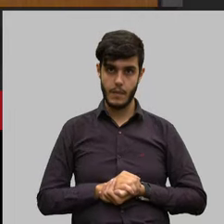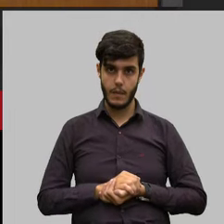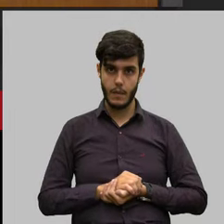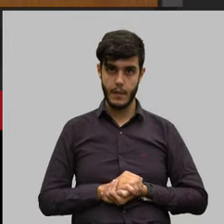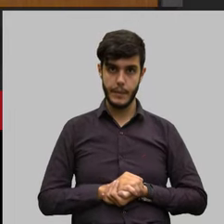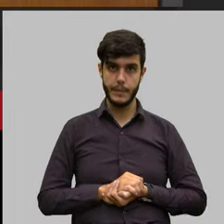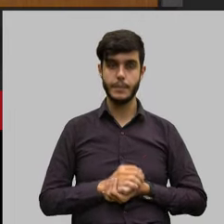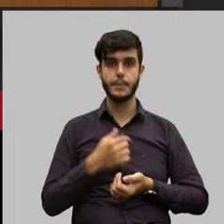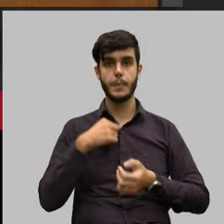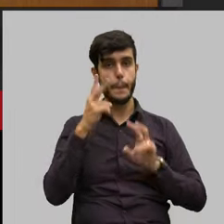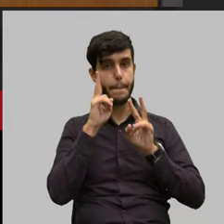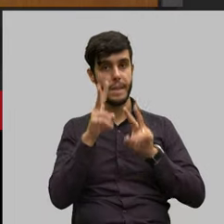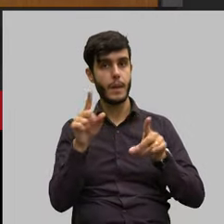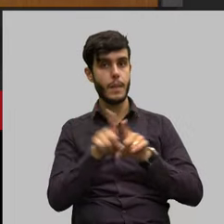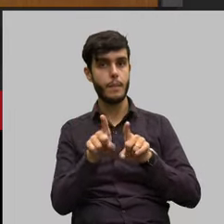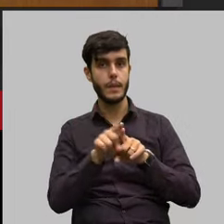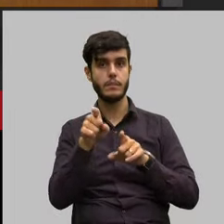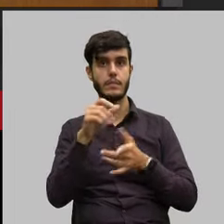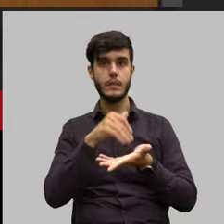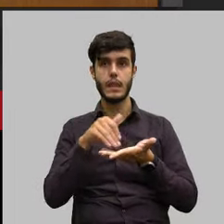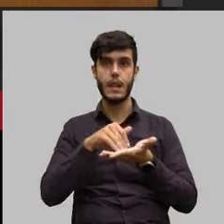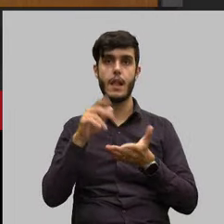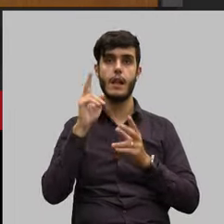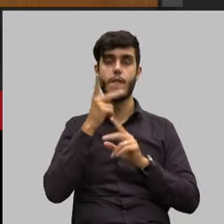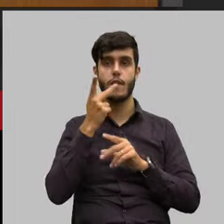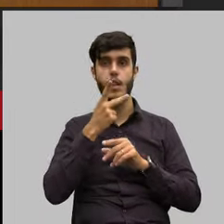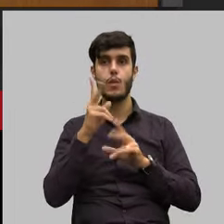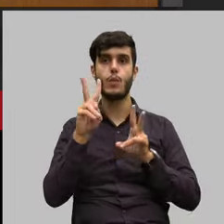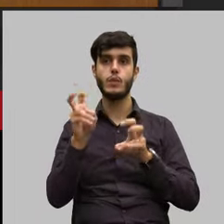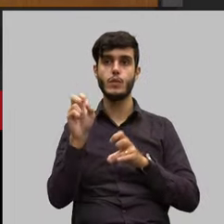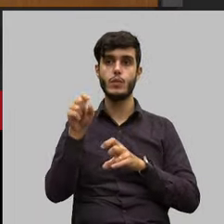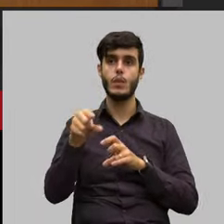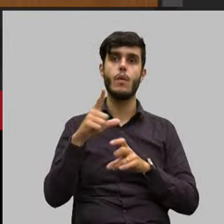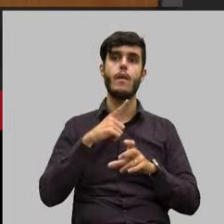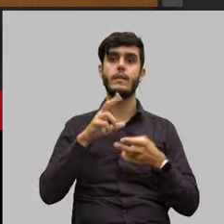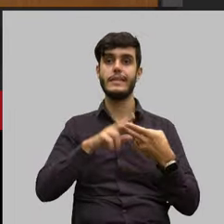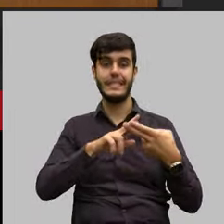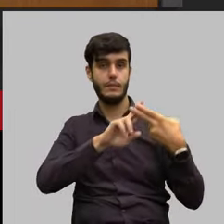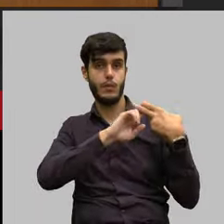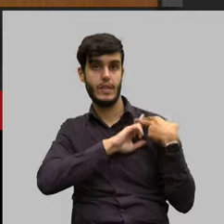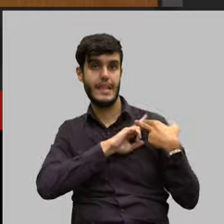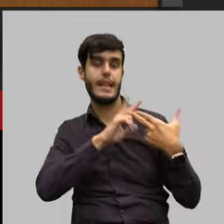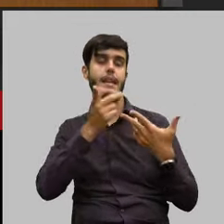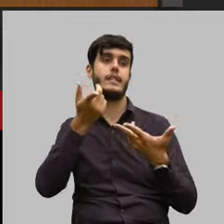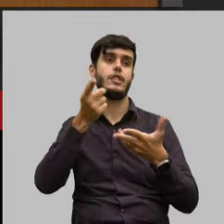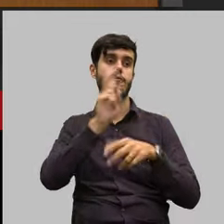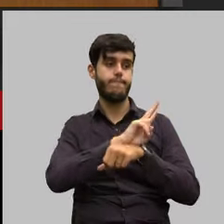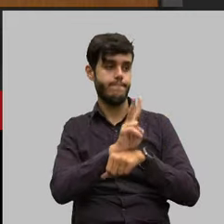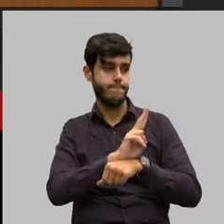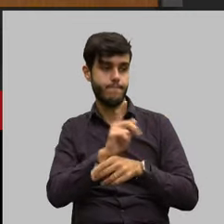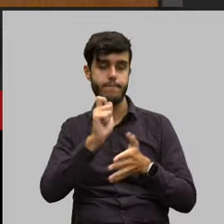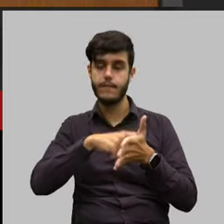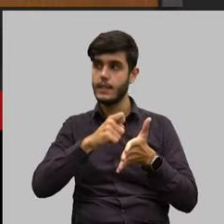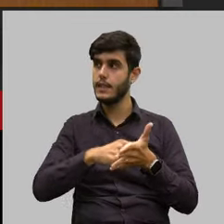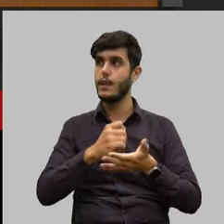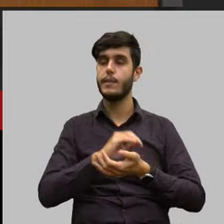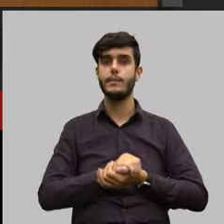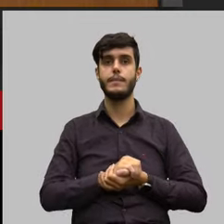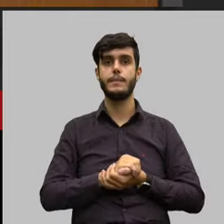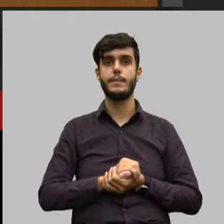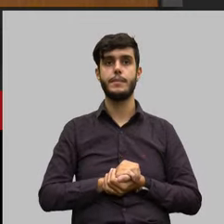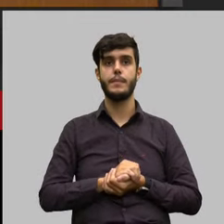secretário falar que a lei de responsabilidade fiscal eu fiz uma pesquisa aqui éo projeto de resolução da